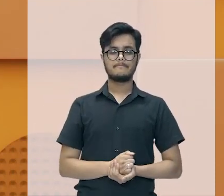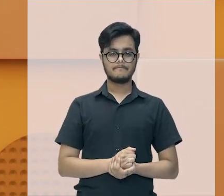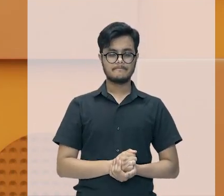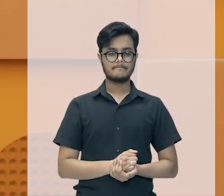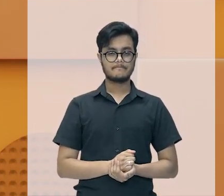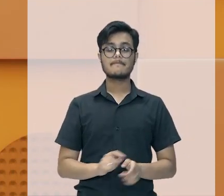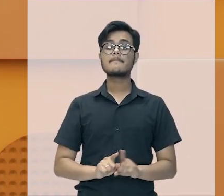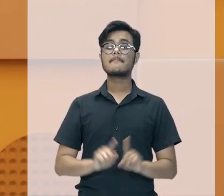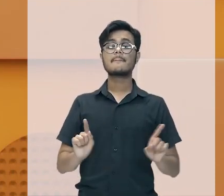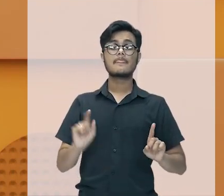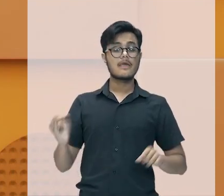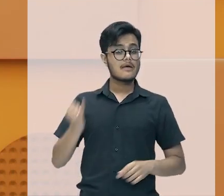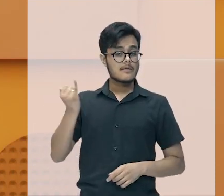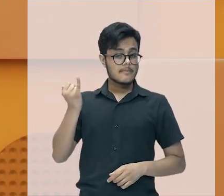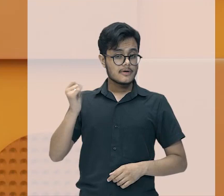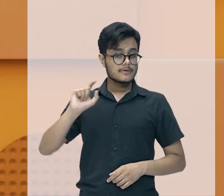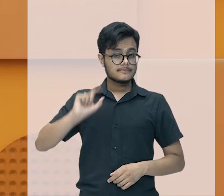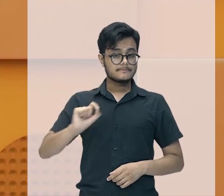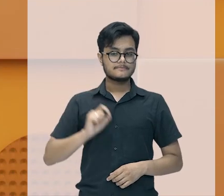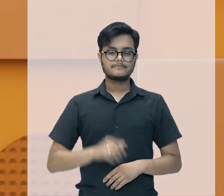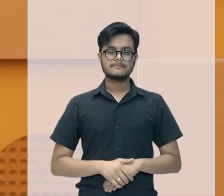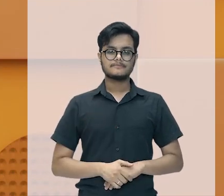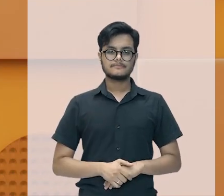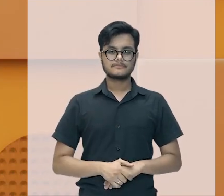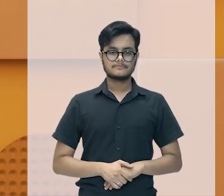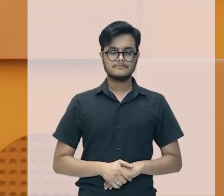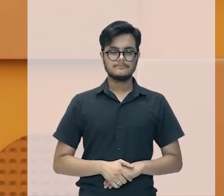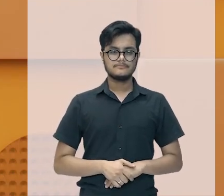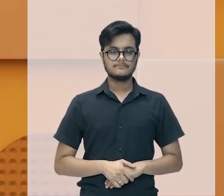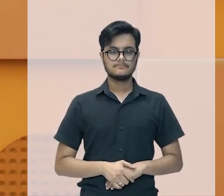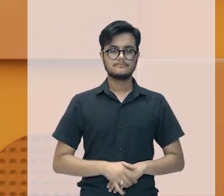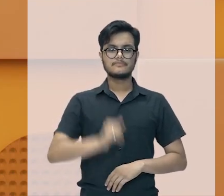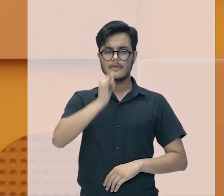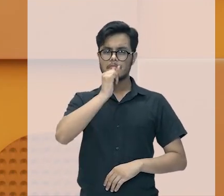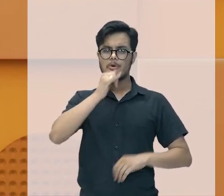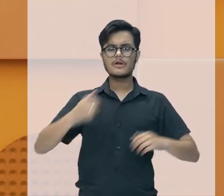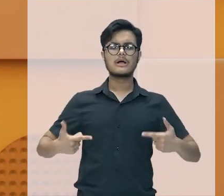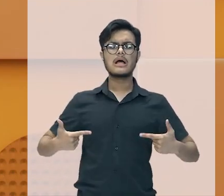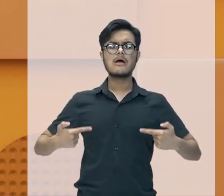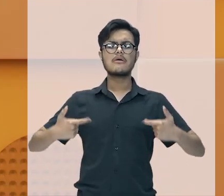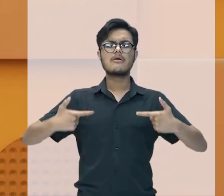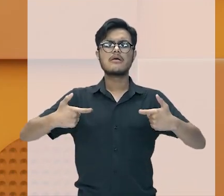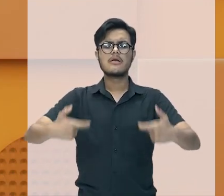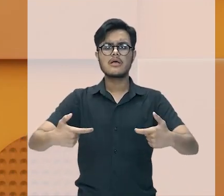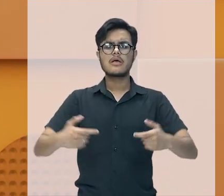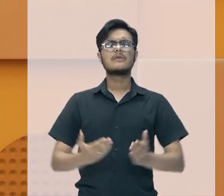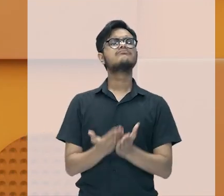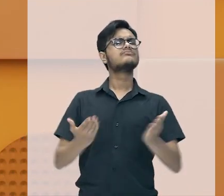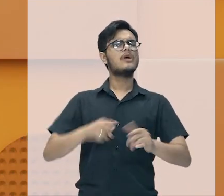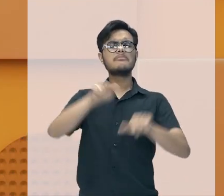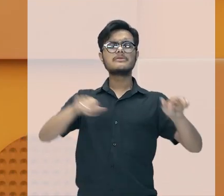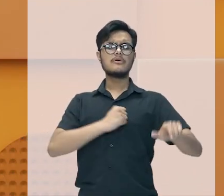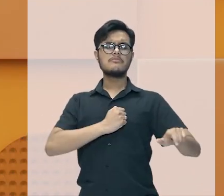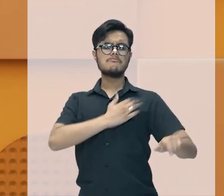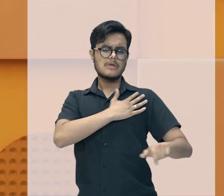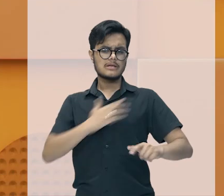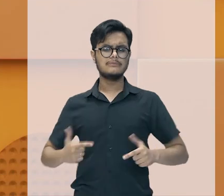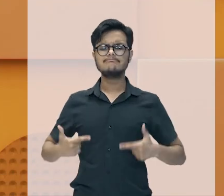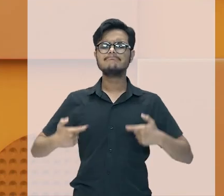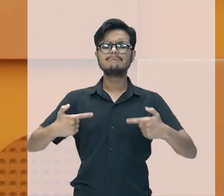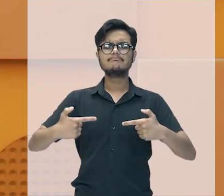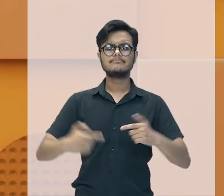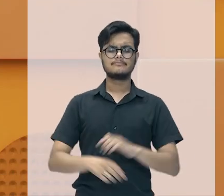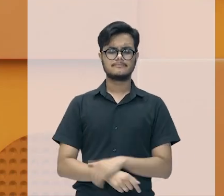ponto importante que a gente tem que ver aí é o quê? Aqueles, então, que vão guerrear. Quem são, então, essas pessoas que vão guerrear? Né?